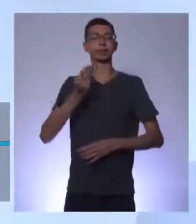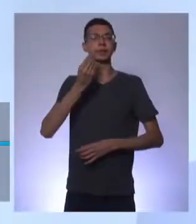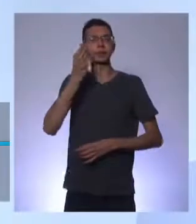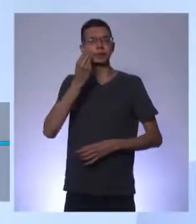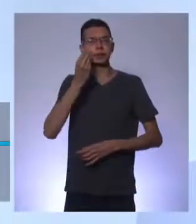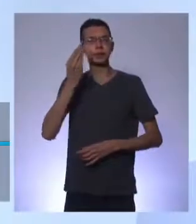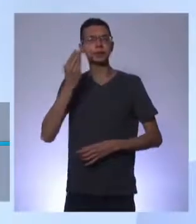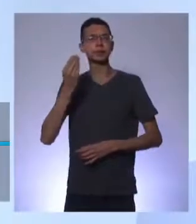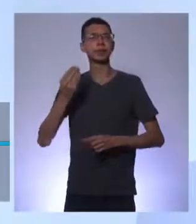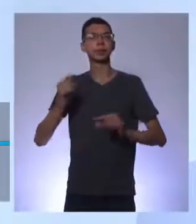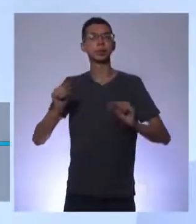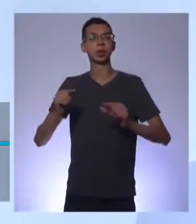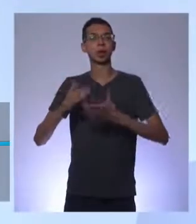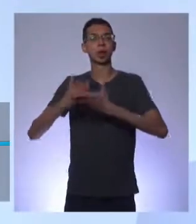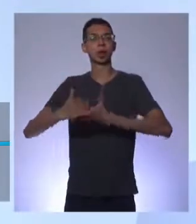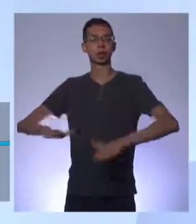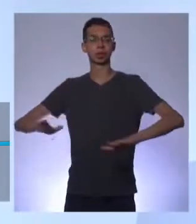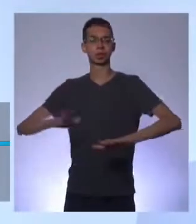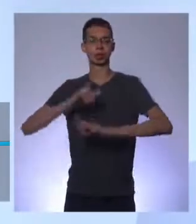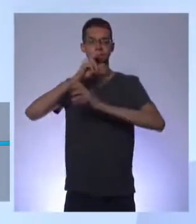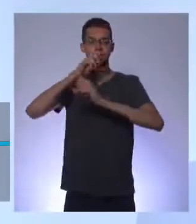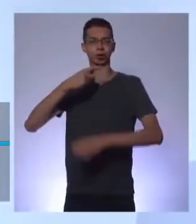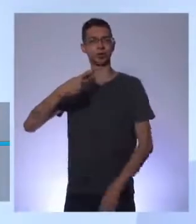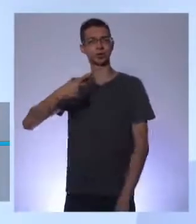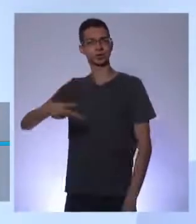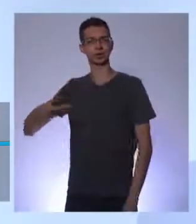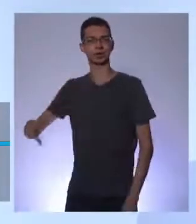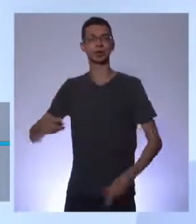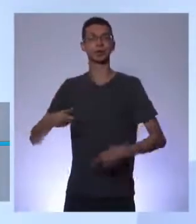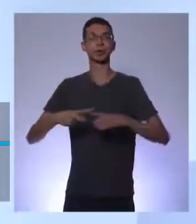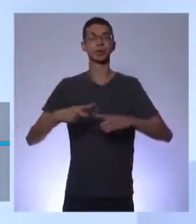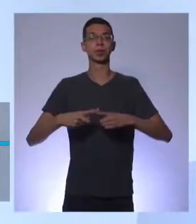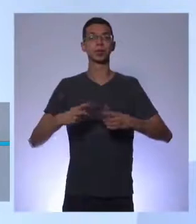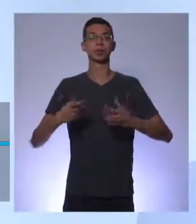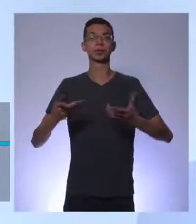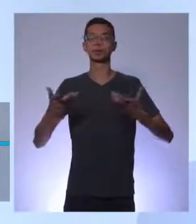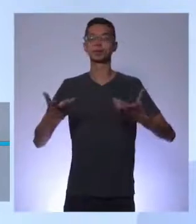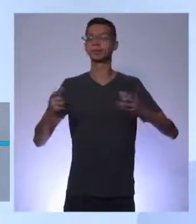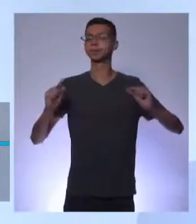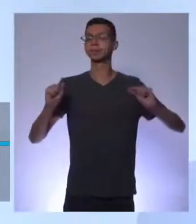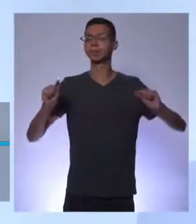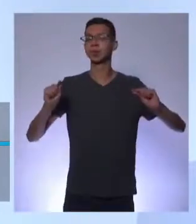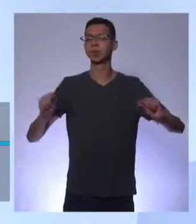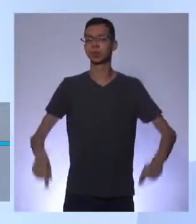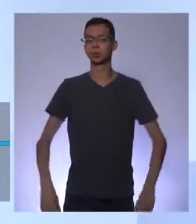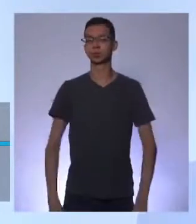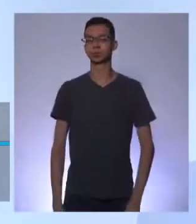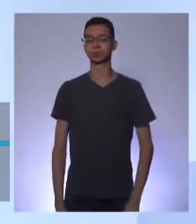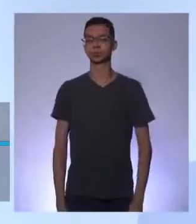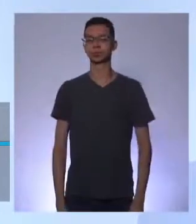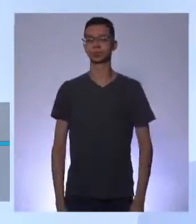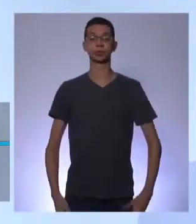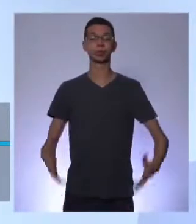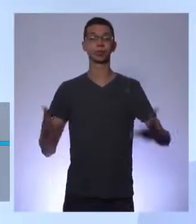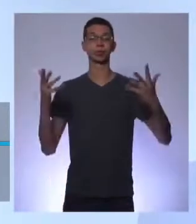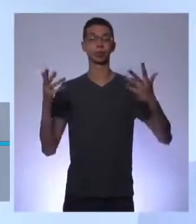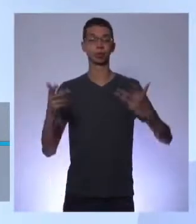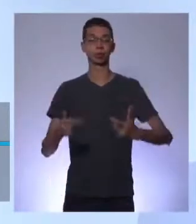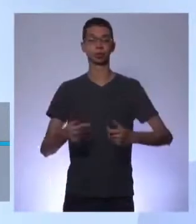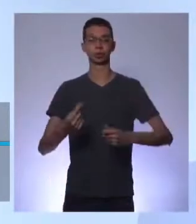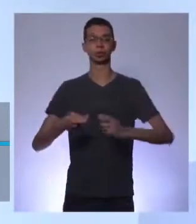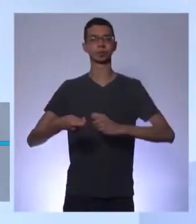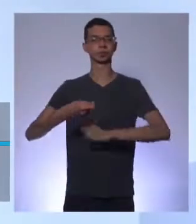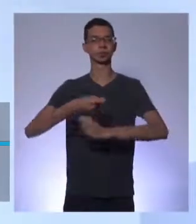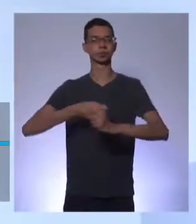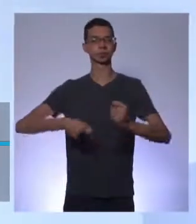queriam o fim do pacto colonial, que desejavam que todo o comércio realizado na